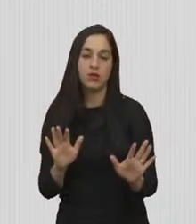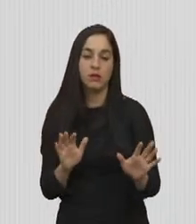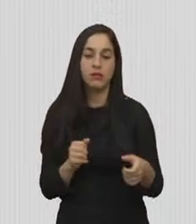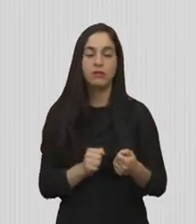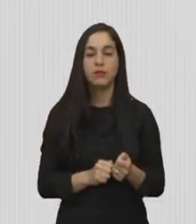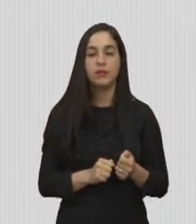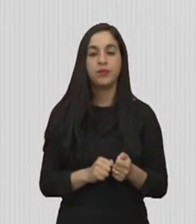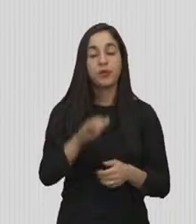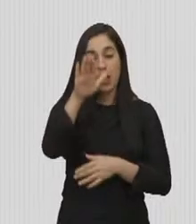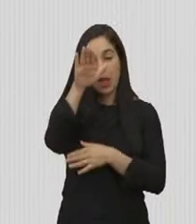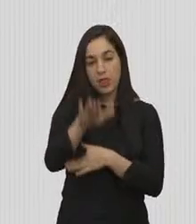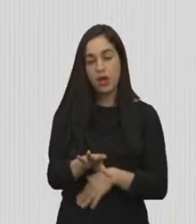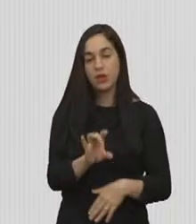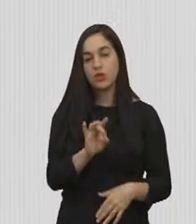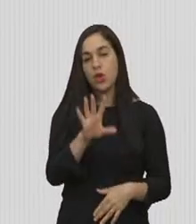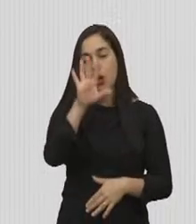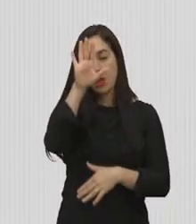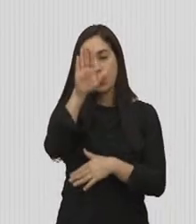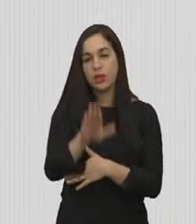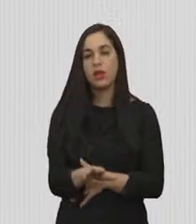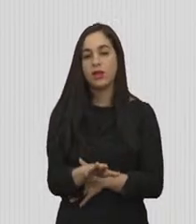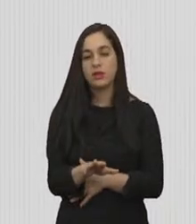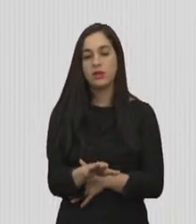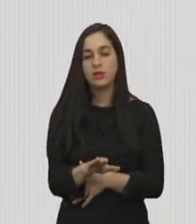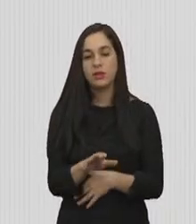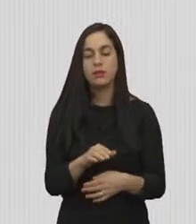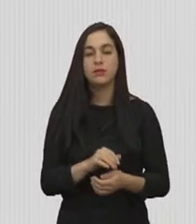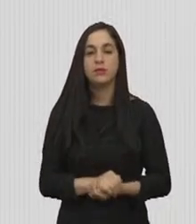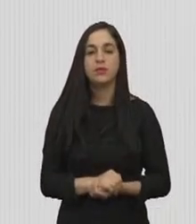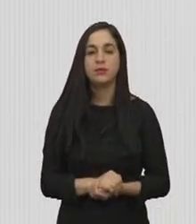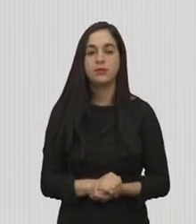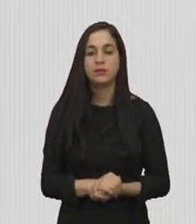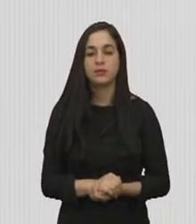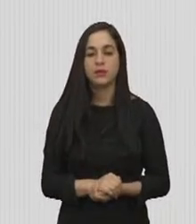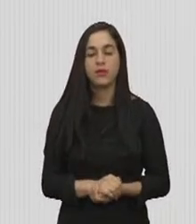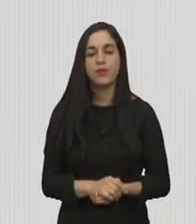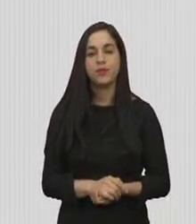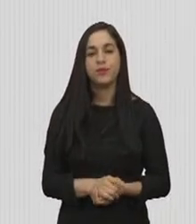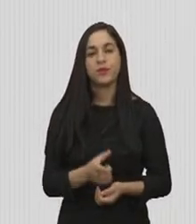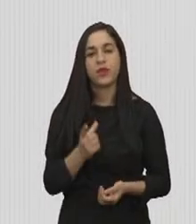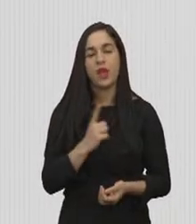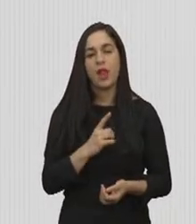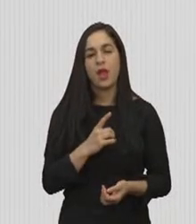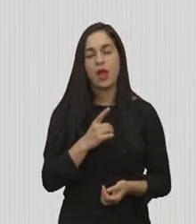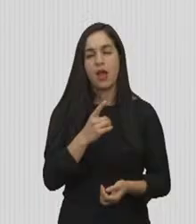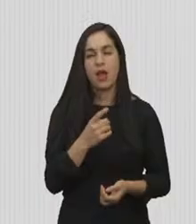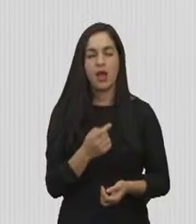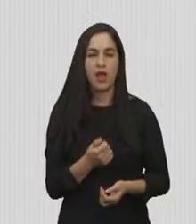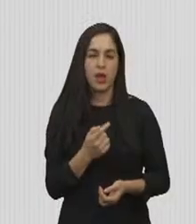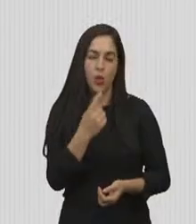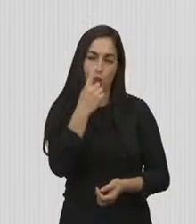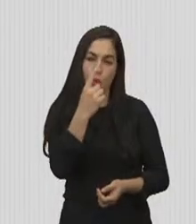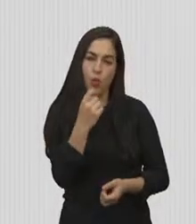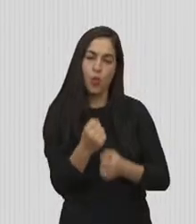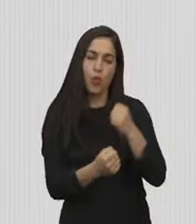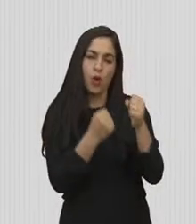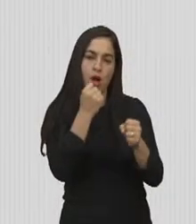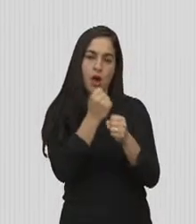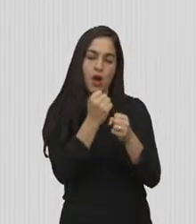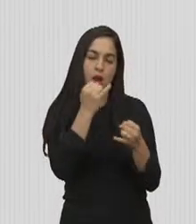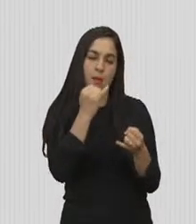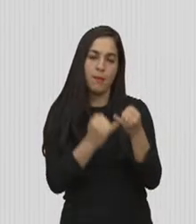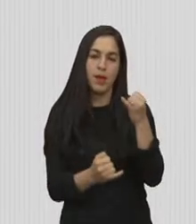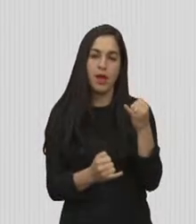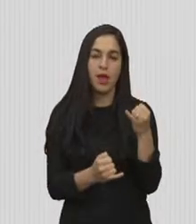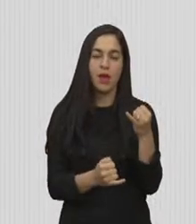esse curso. Vai ser à tarde, vespertino. E vai ter, a cada 1 ano e meio, a oferta